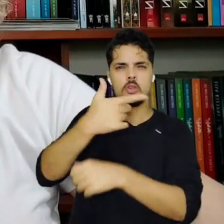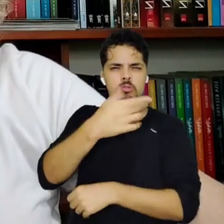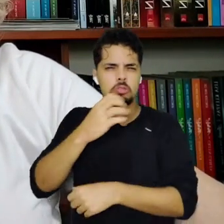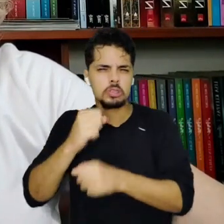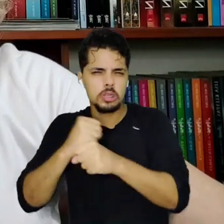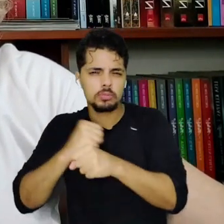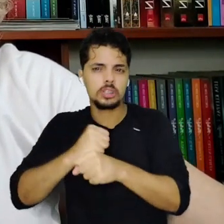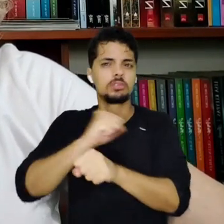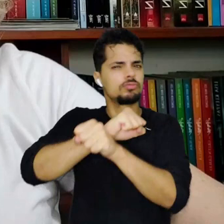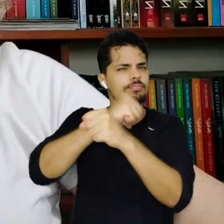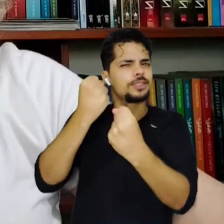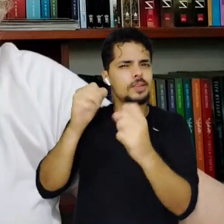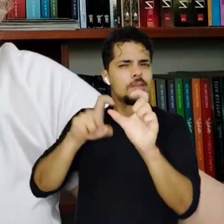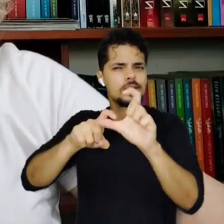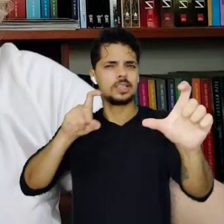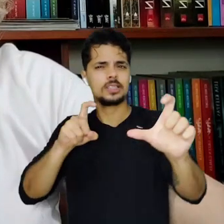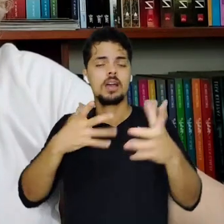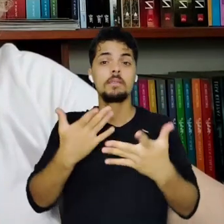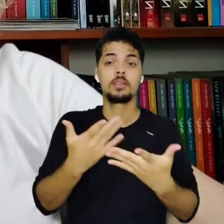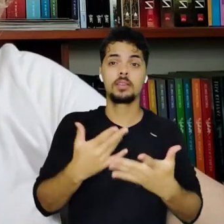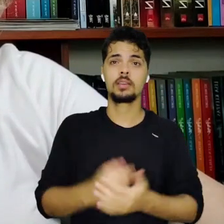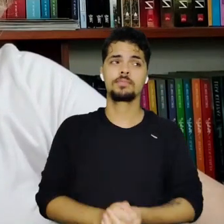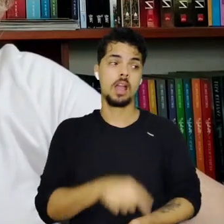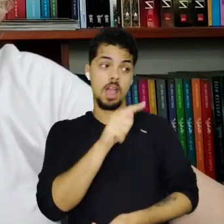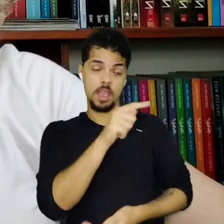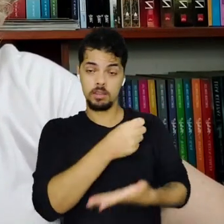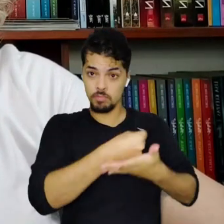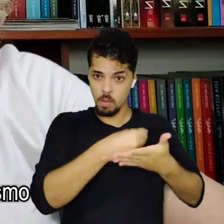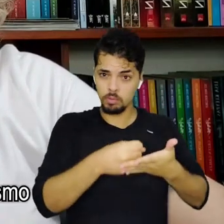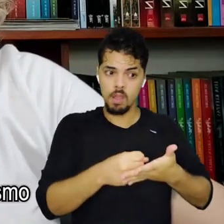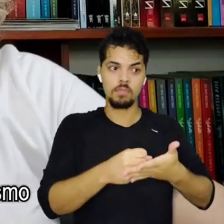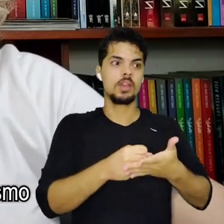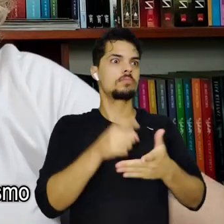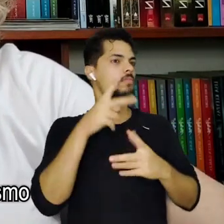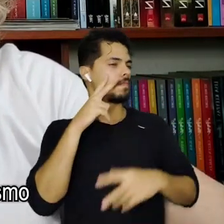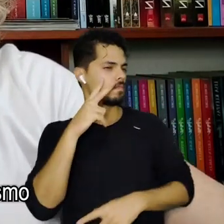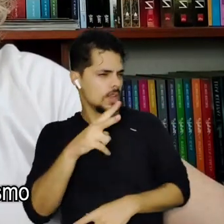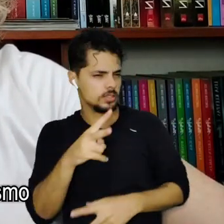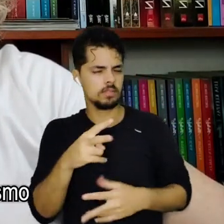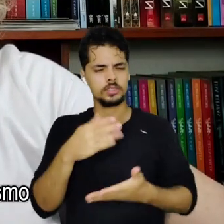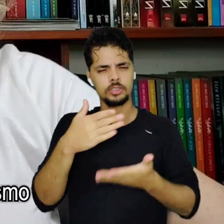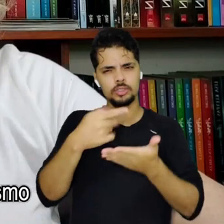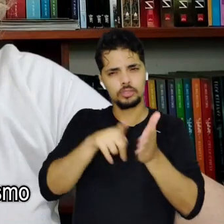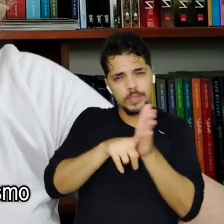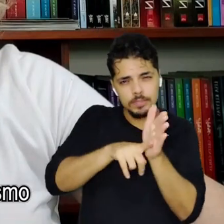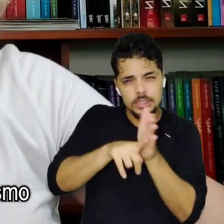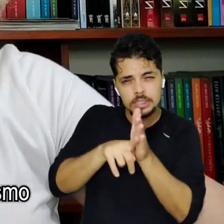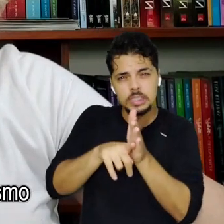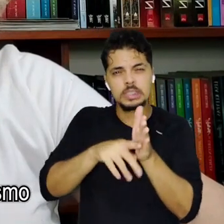Bicentenário/2022. Rodrigo Turim faz uma análise teórica do processo de independência do Brasil a partir dos conceitos